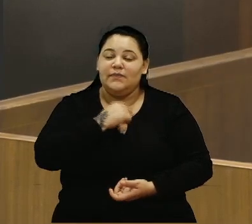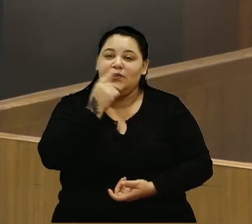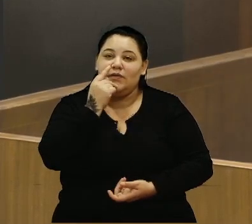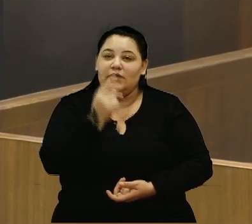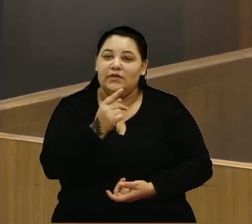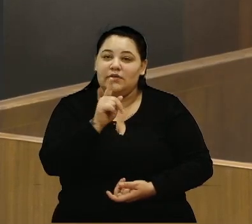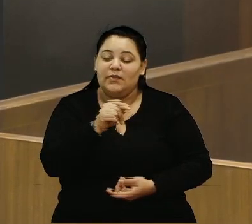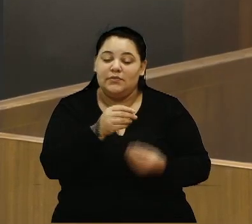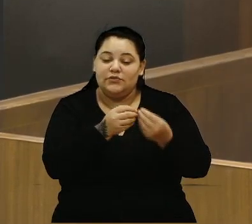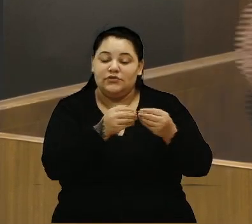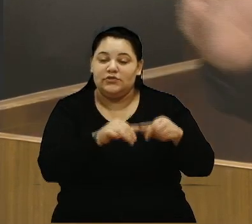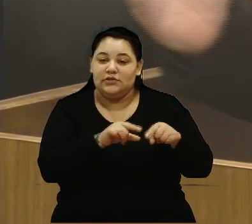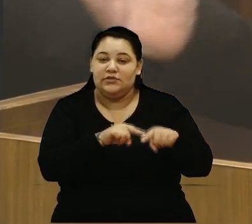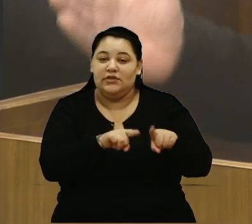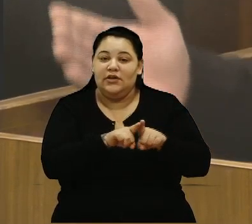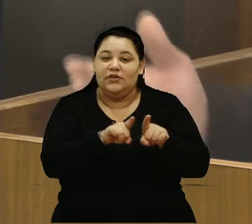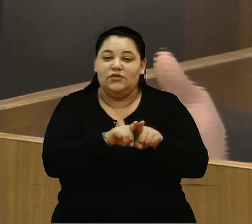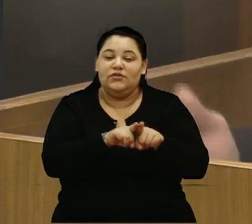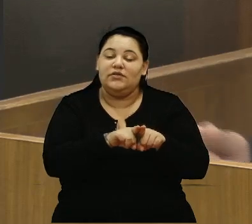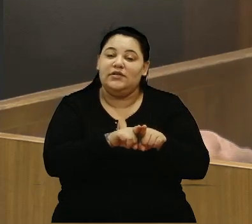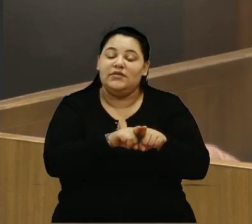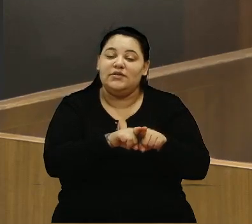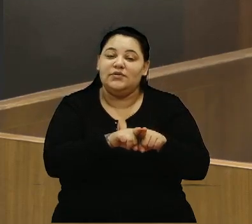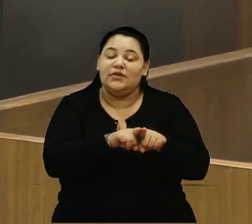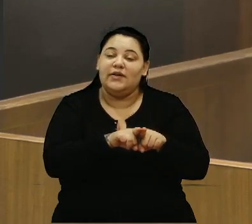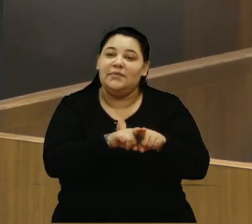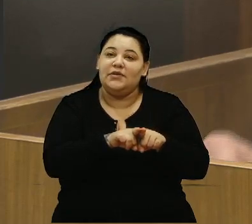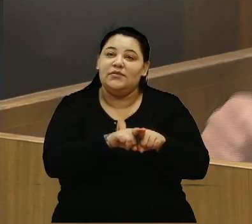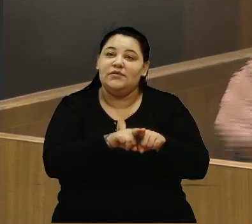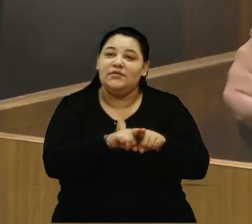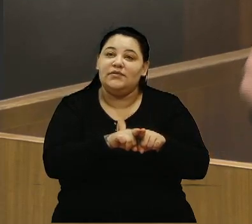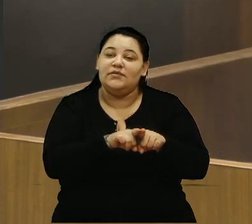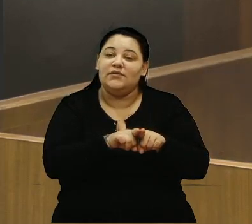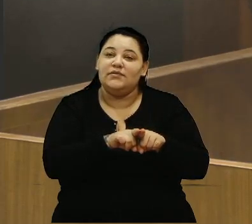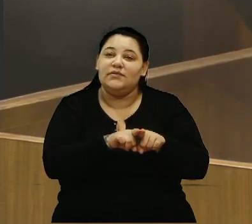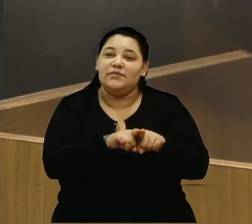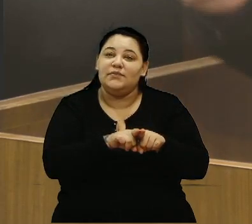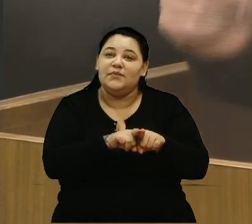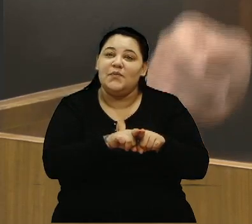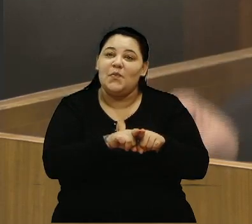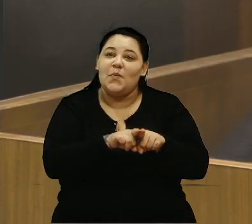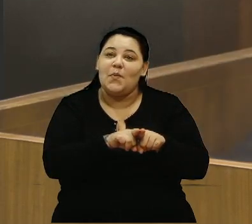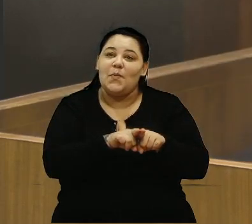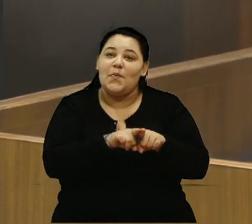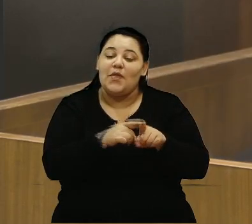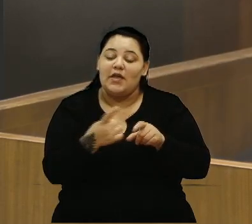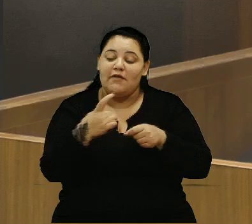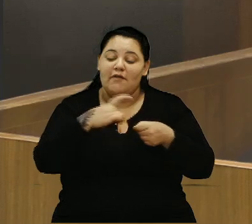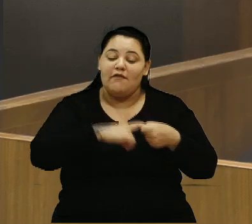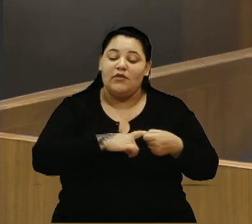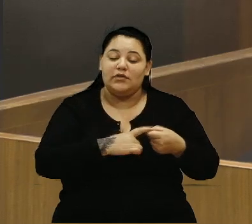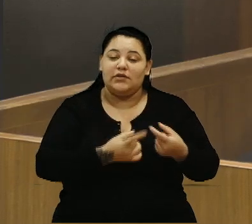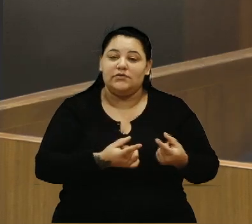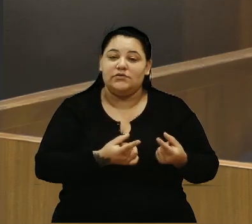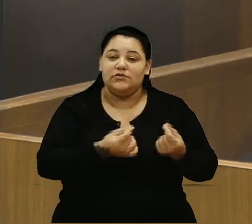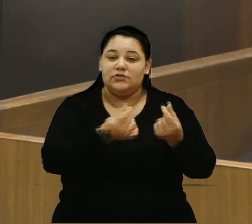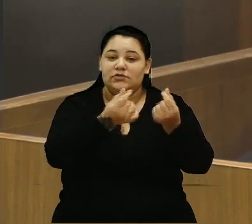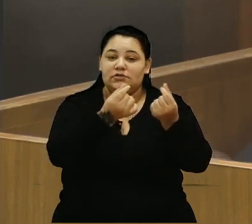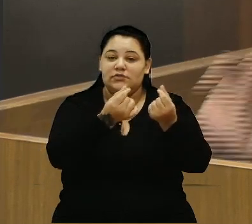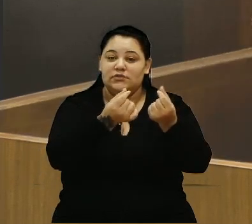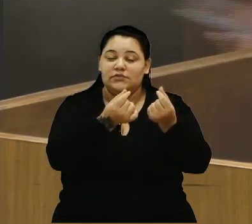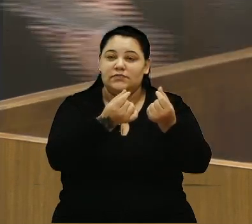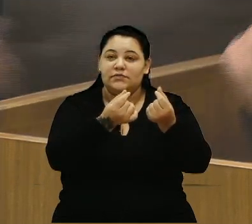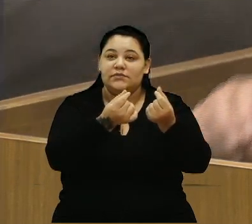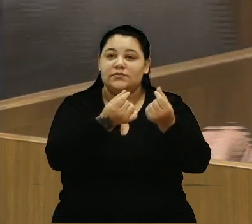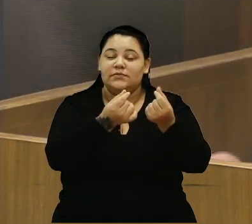lesado, com os aposentados lesados, e que nós vamos devolver o dinheiro. Mas peraí, mas